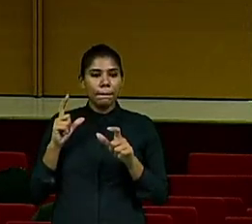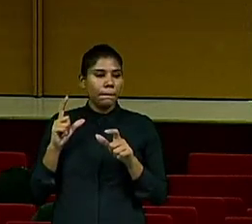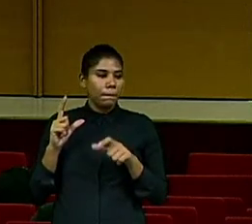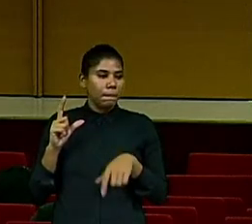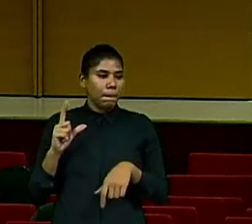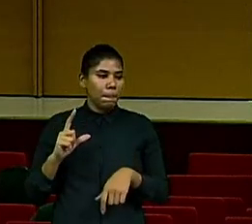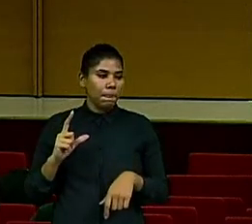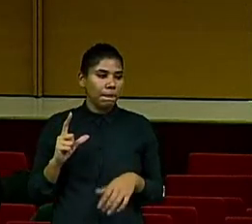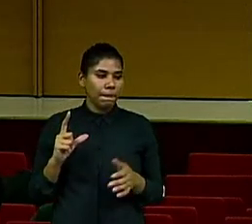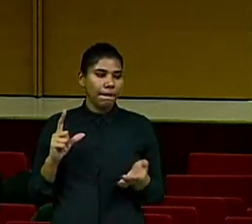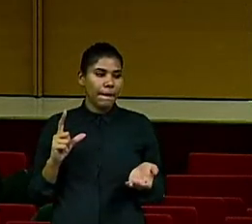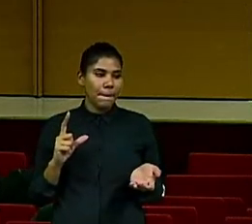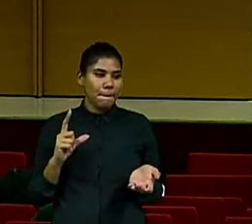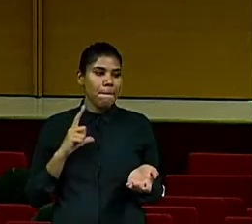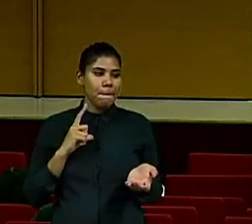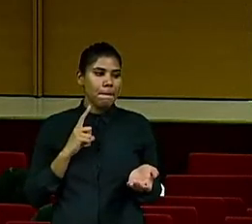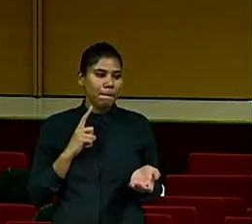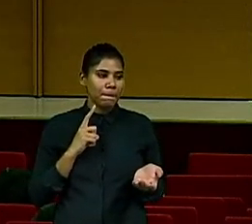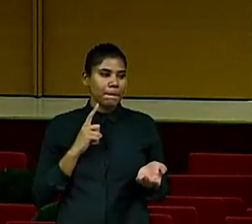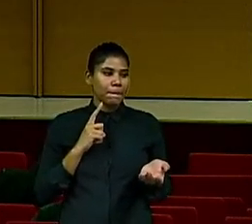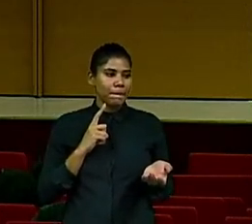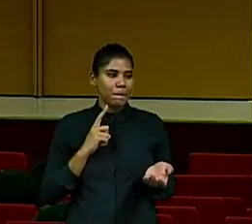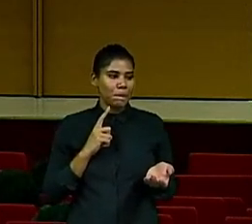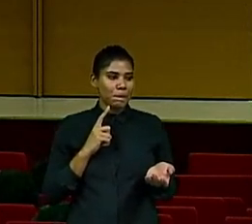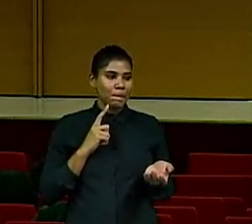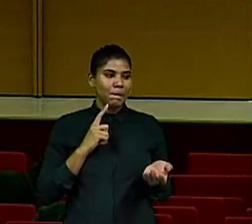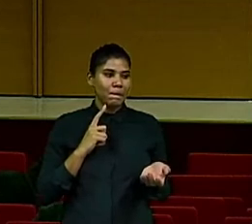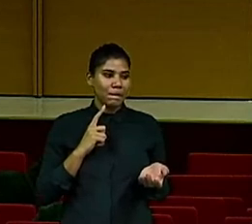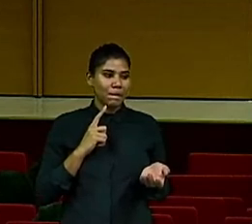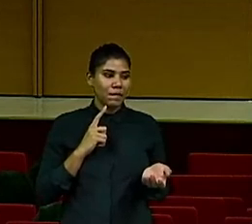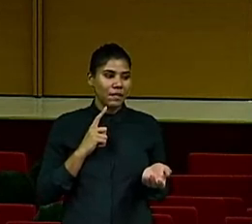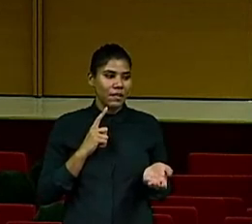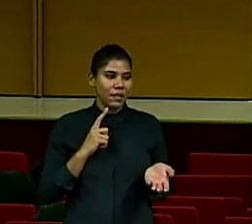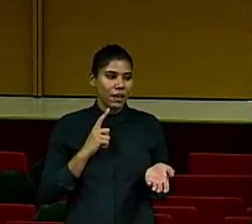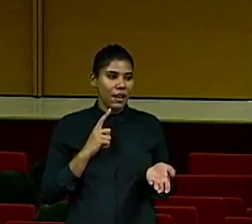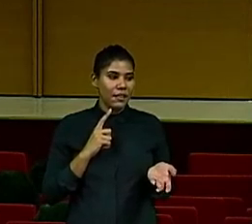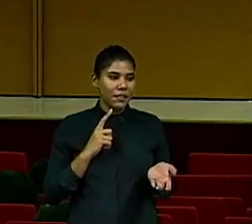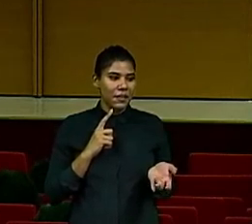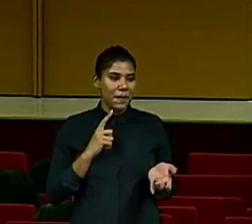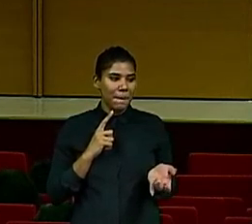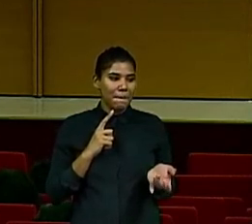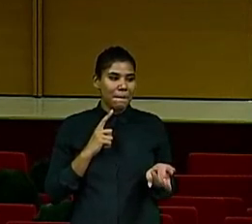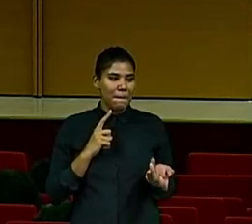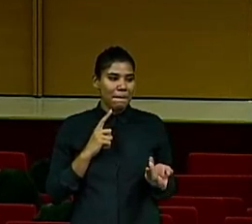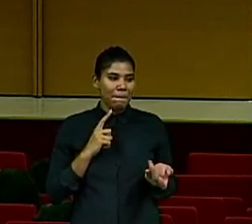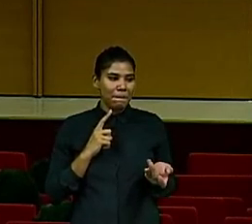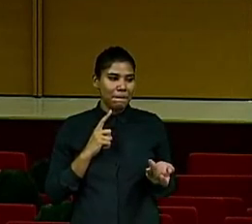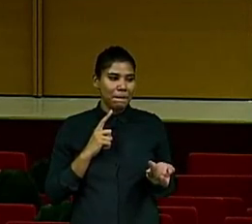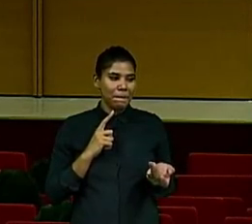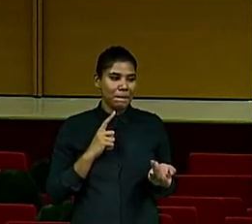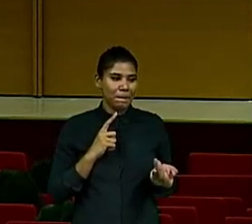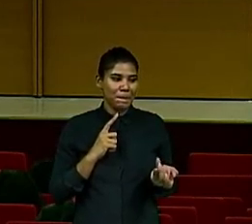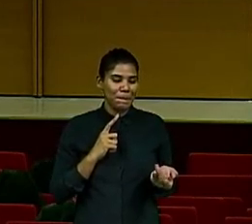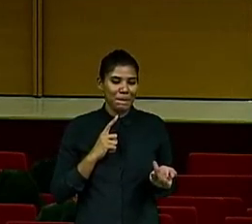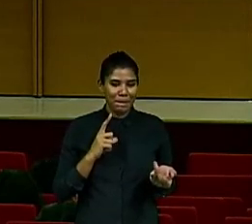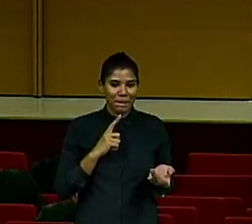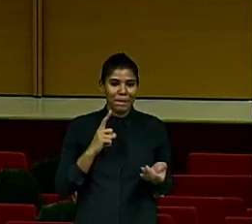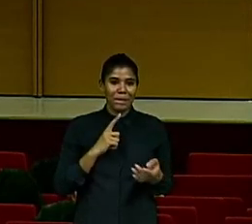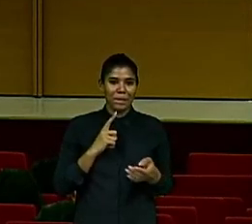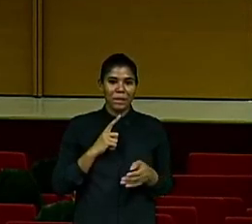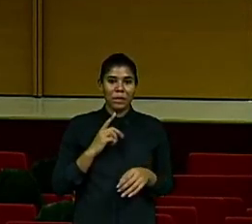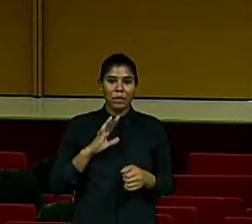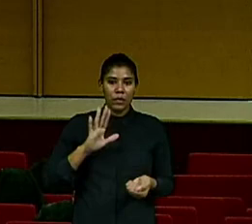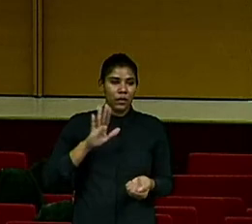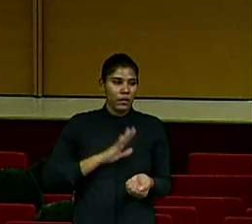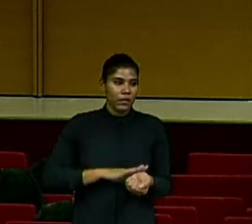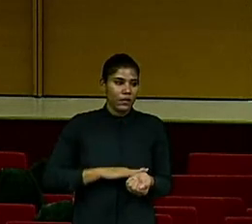a pressão arterial cai porque você tem menos fluido ali dentro se a tua pressão arterial cai